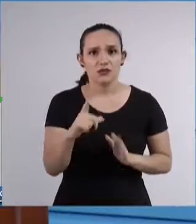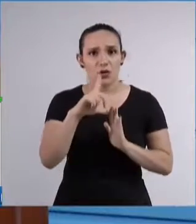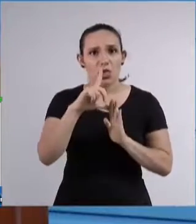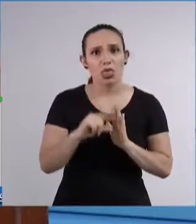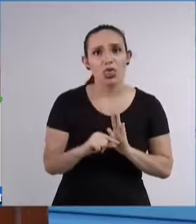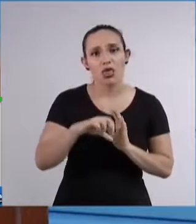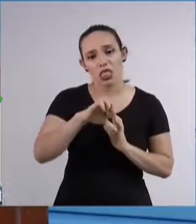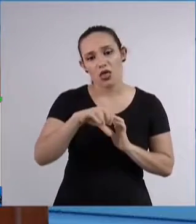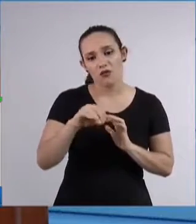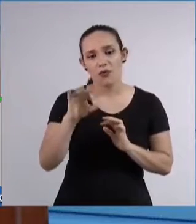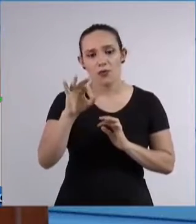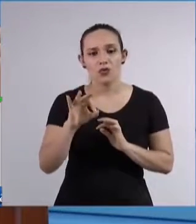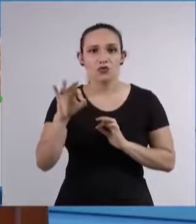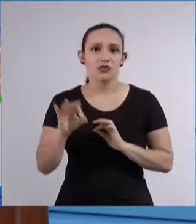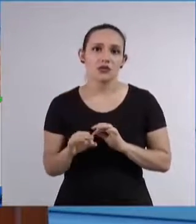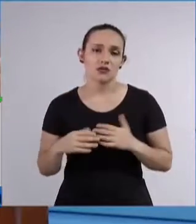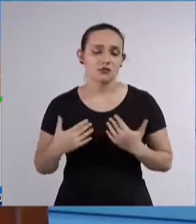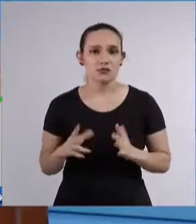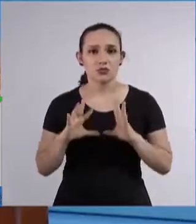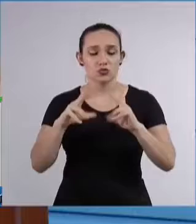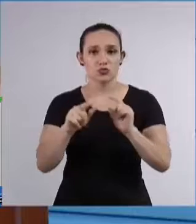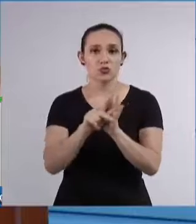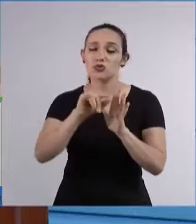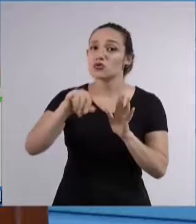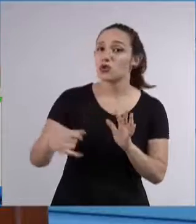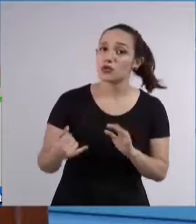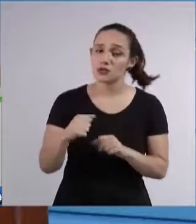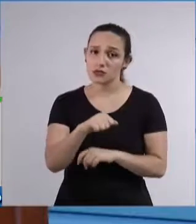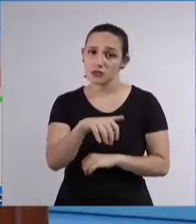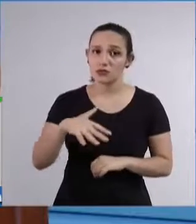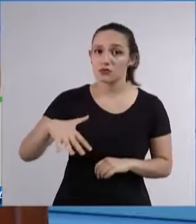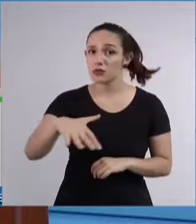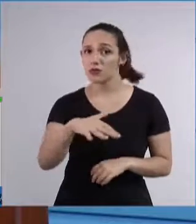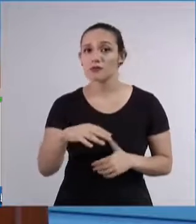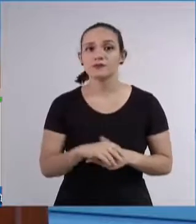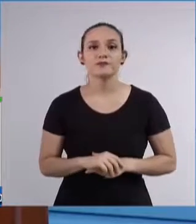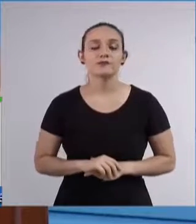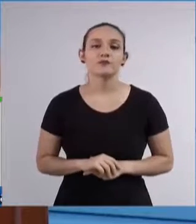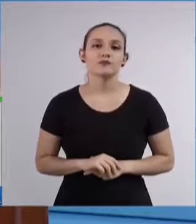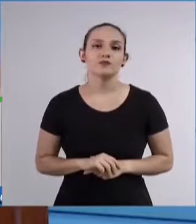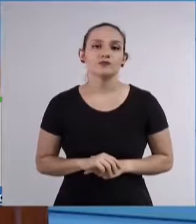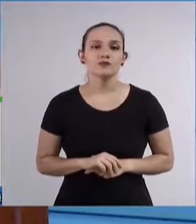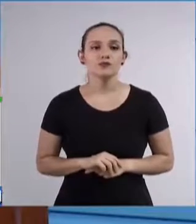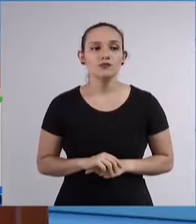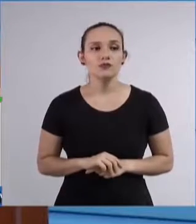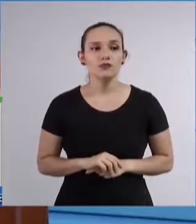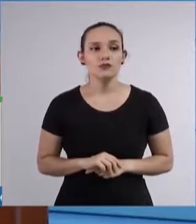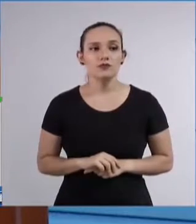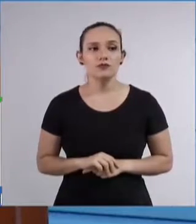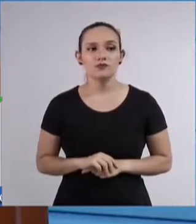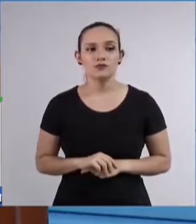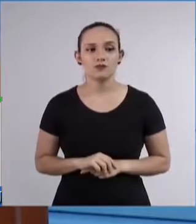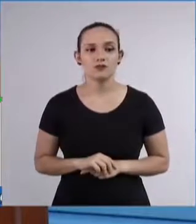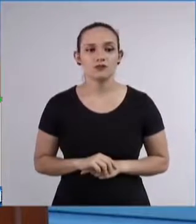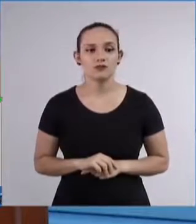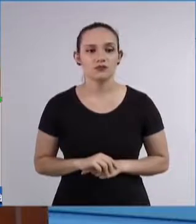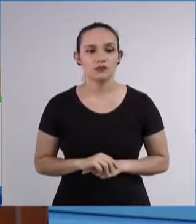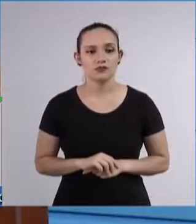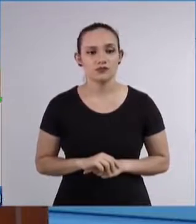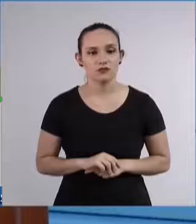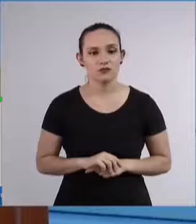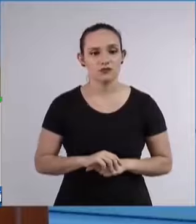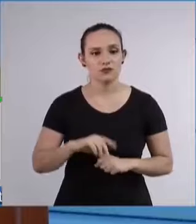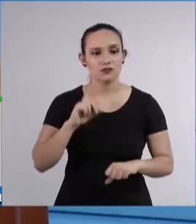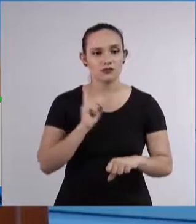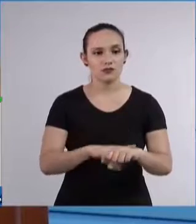de 90% em alguns programas de assistência social. Quando o Partido dos Trabalhadores, quando a gente fala da questão